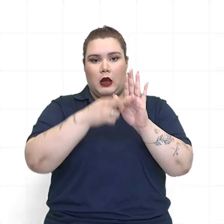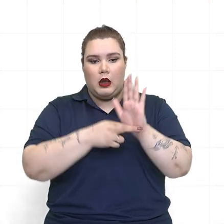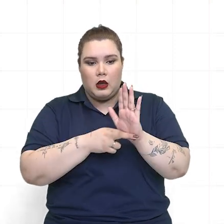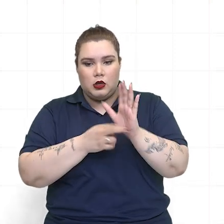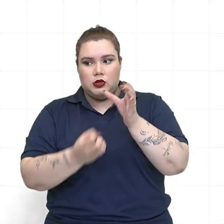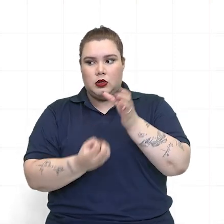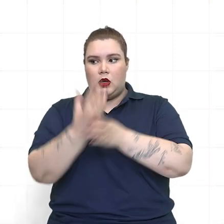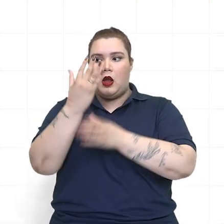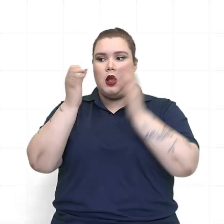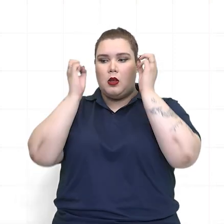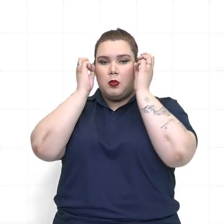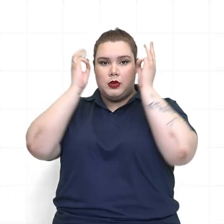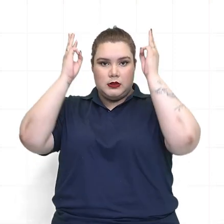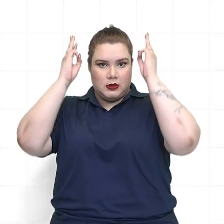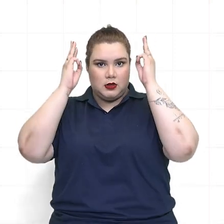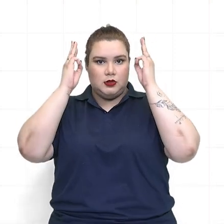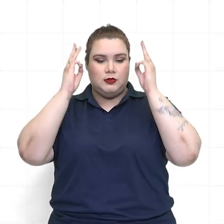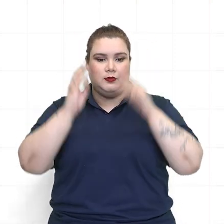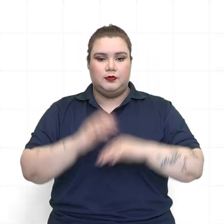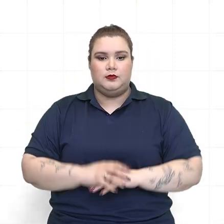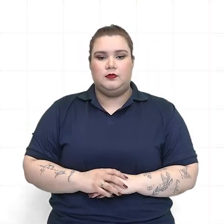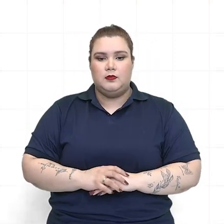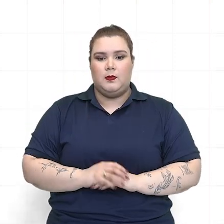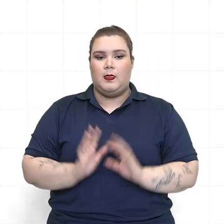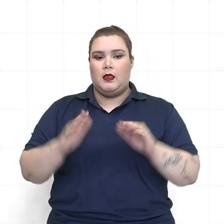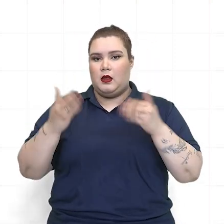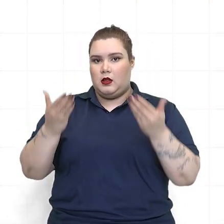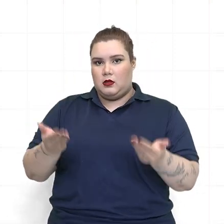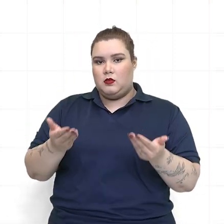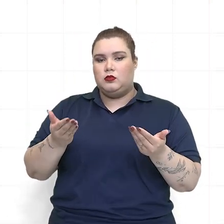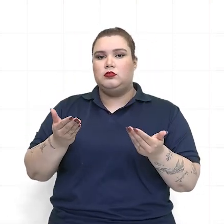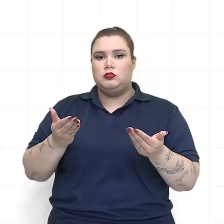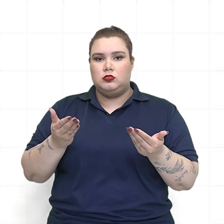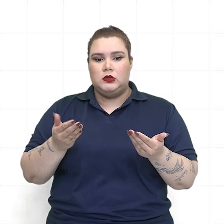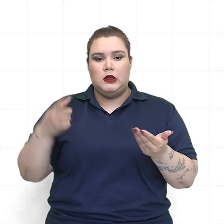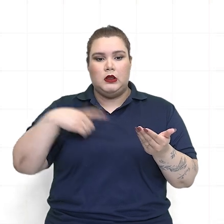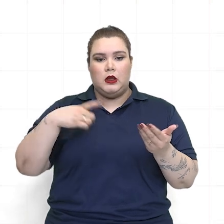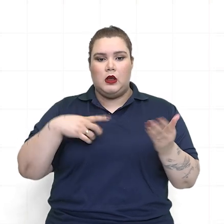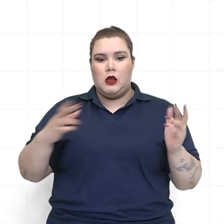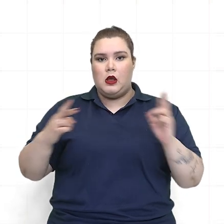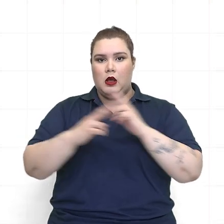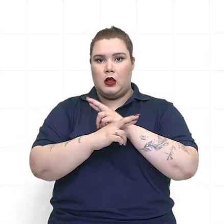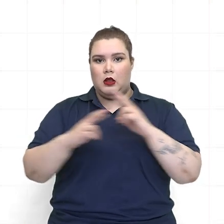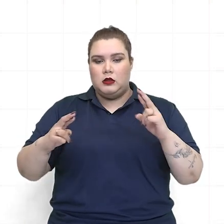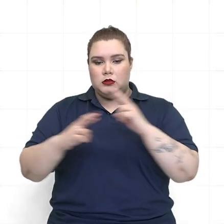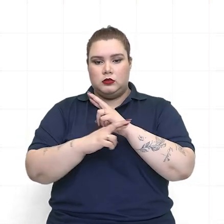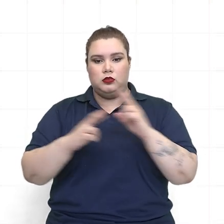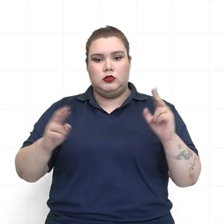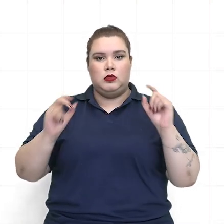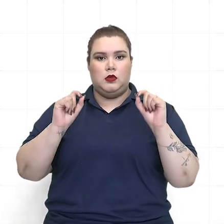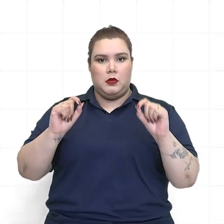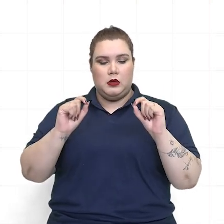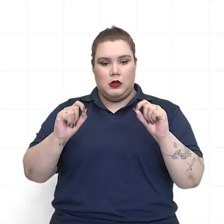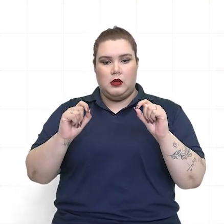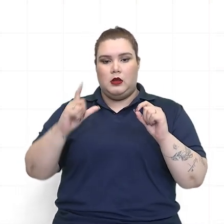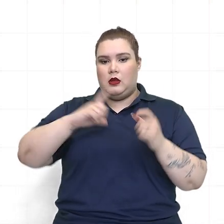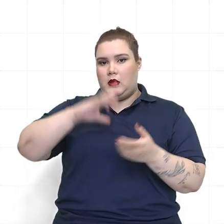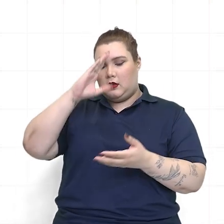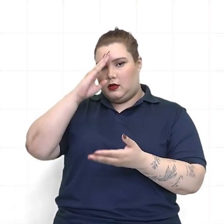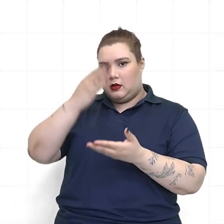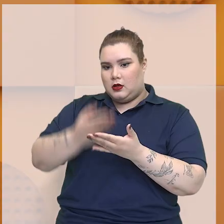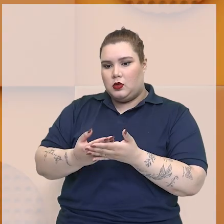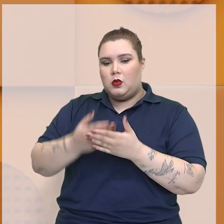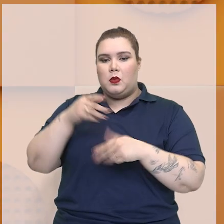Moisés. Então, percebemos pontos, né, relacionados aos rituais e às crenças